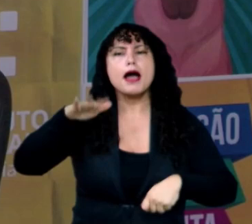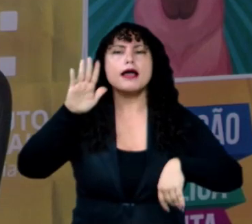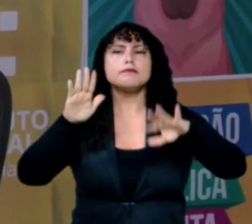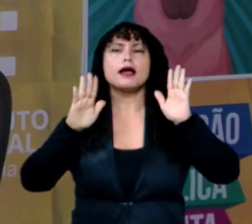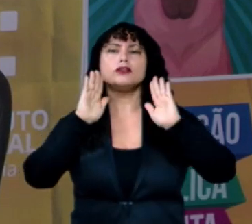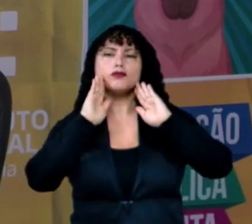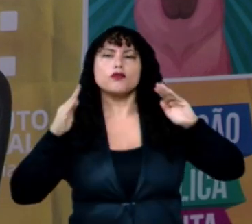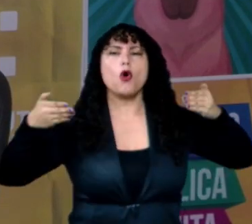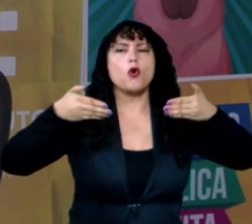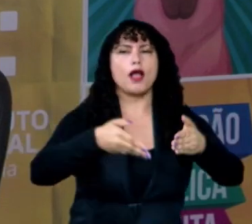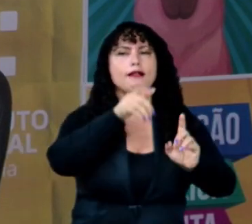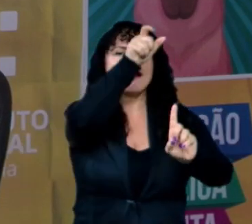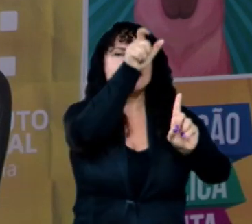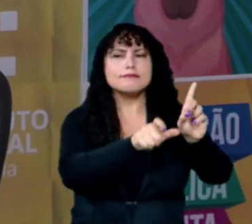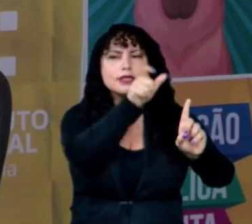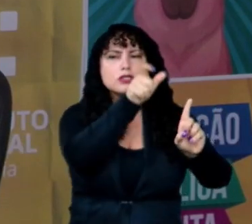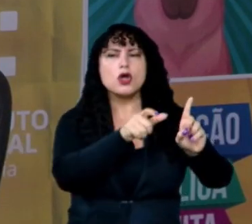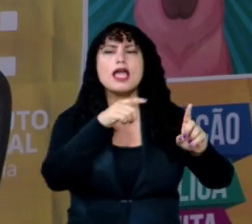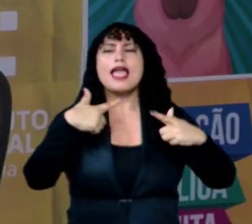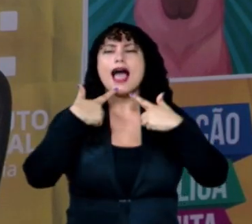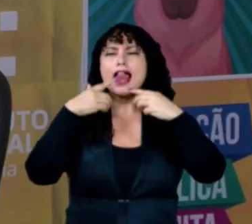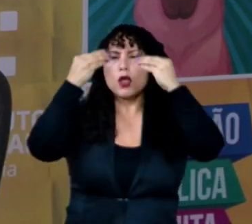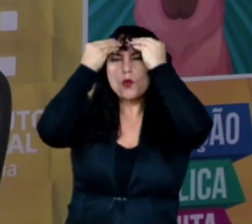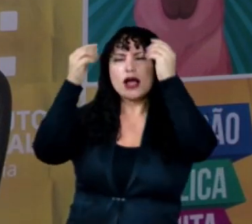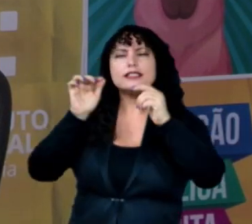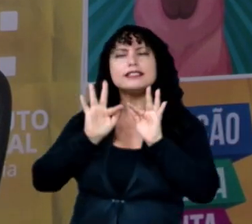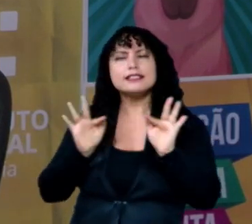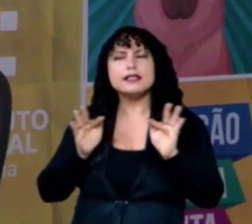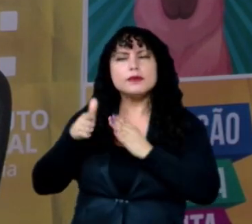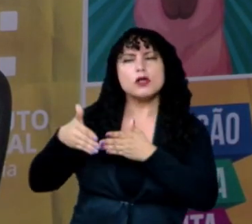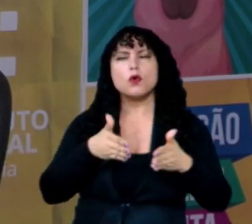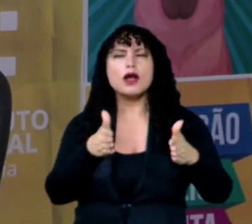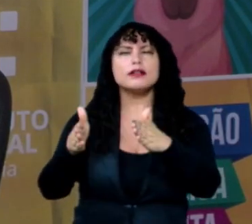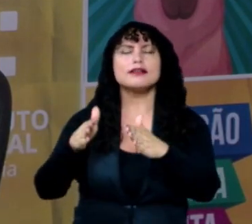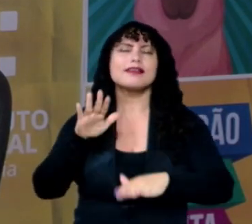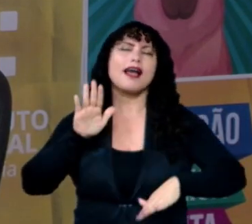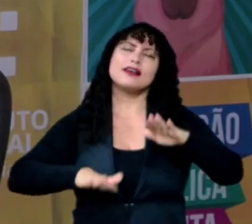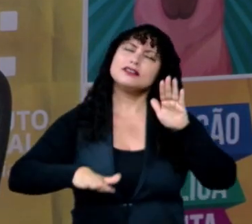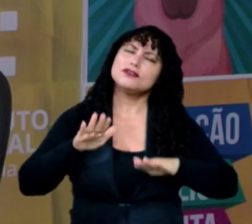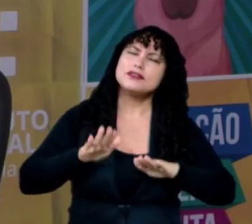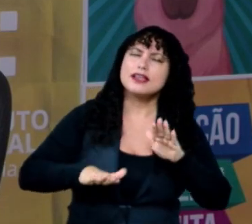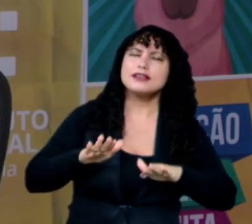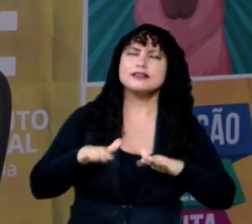para o cidadão. E a linguagem simples é esse caminho, porque muitas vezes, né,